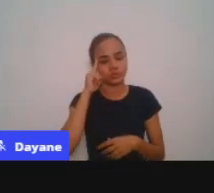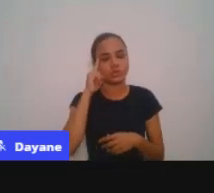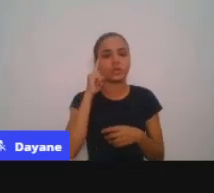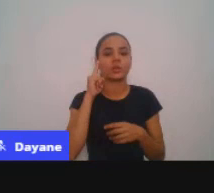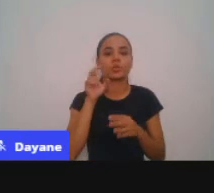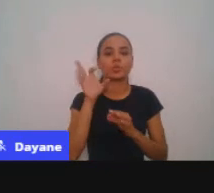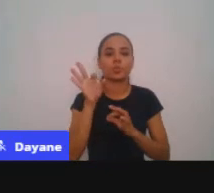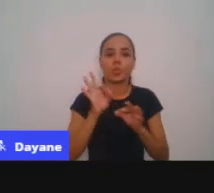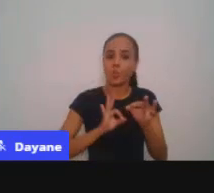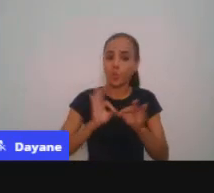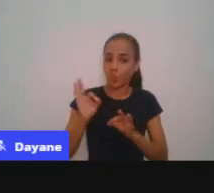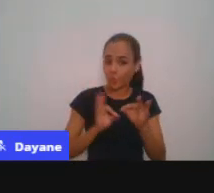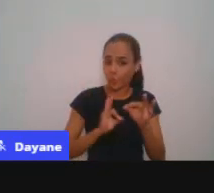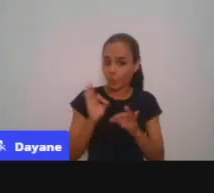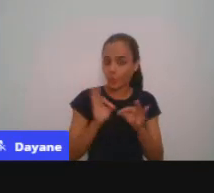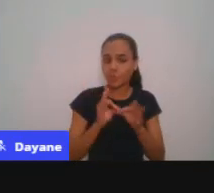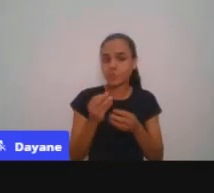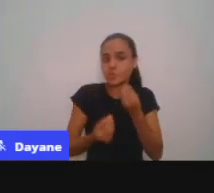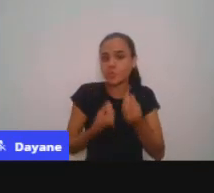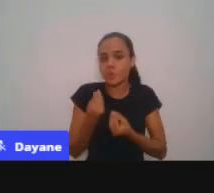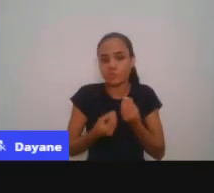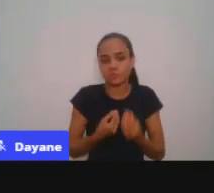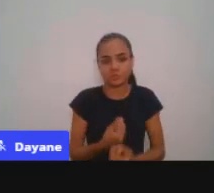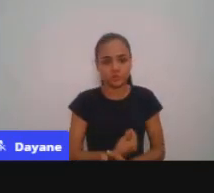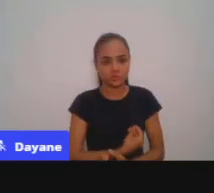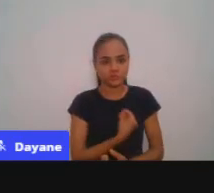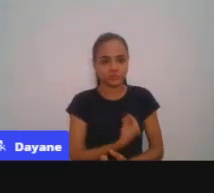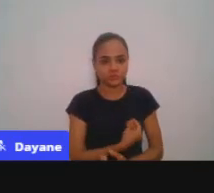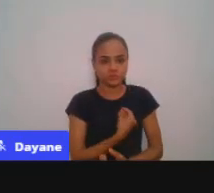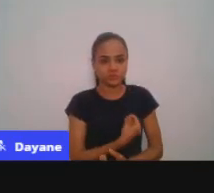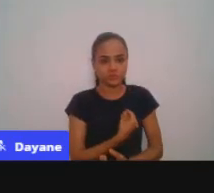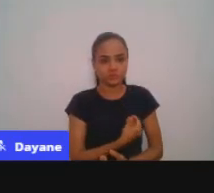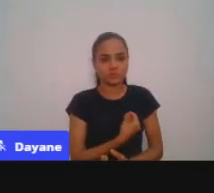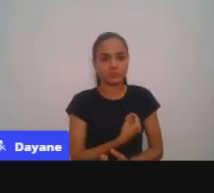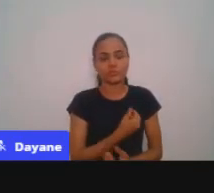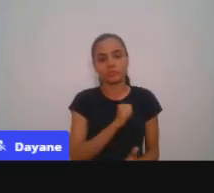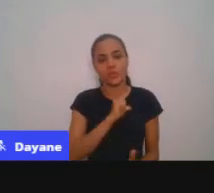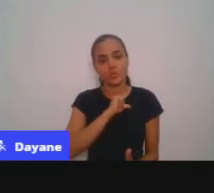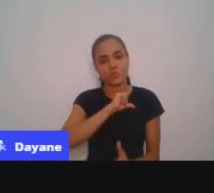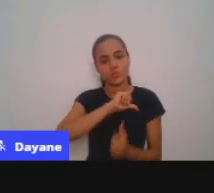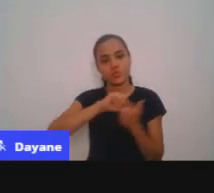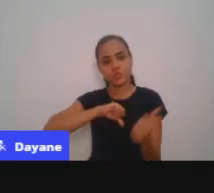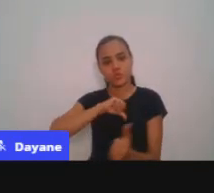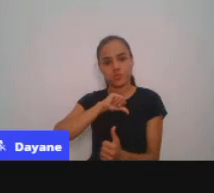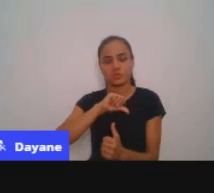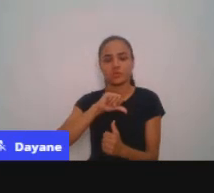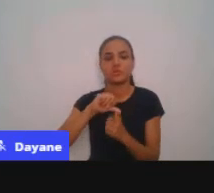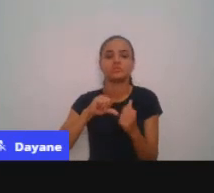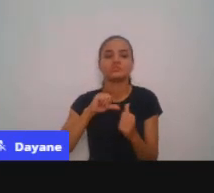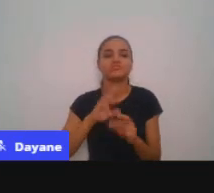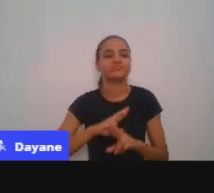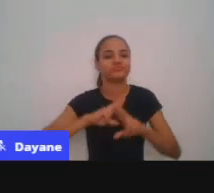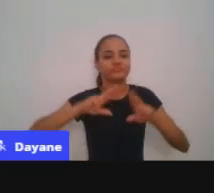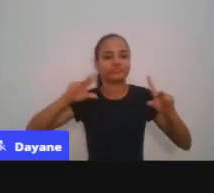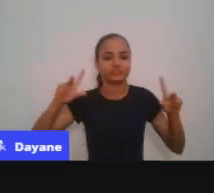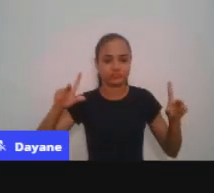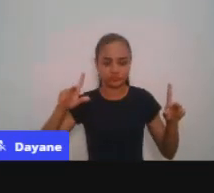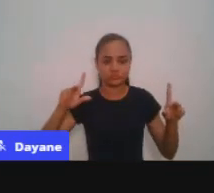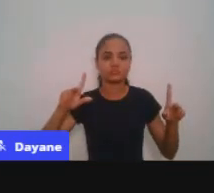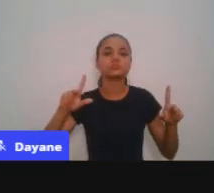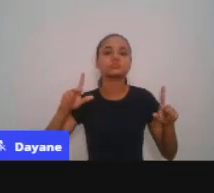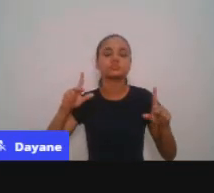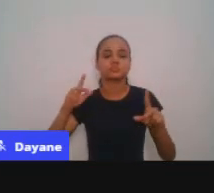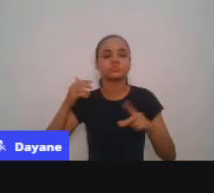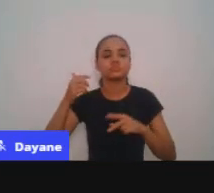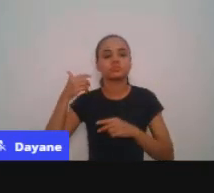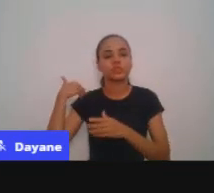organização e modo de viver simplesmente ser totalmente alterado, né? Nós tínhamos uma vida até